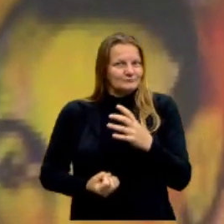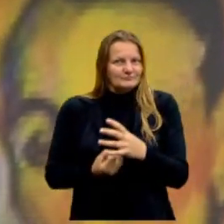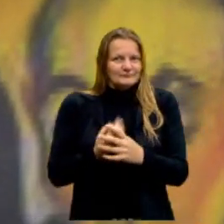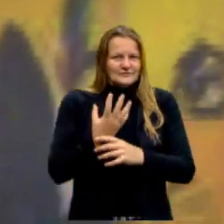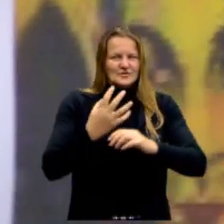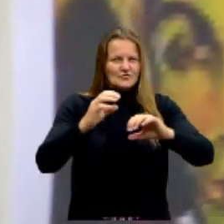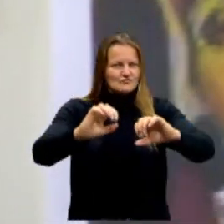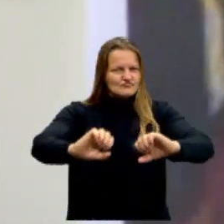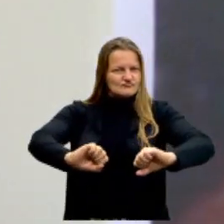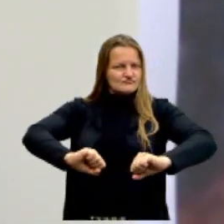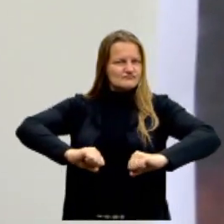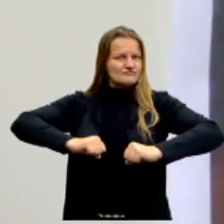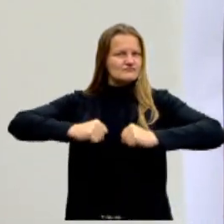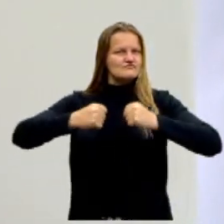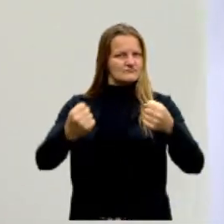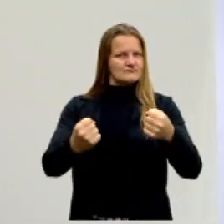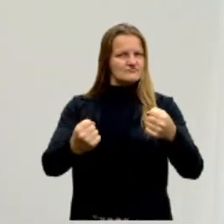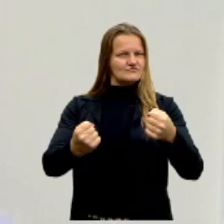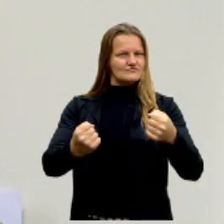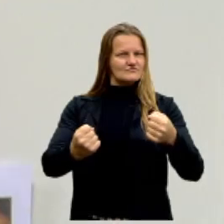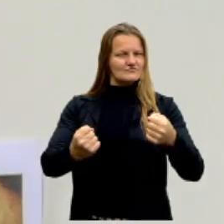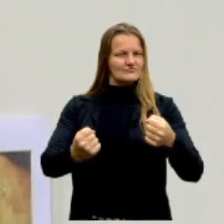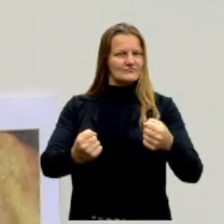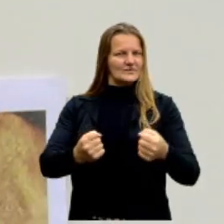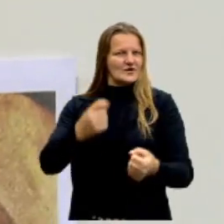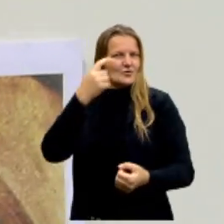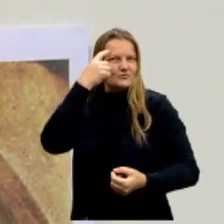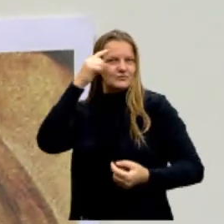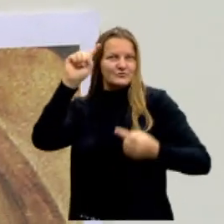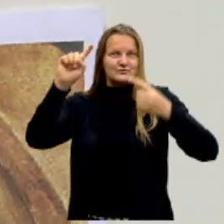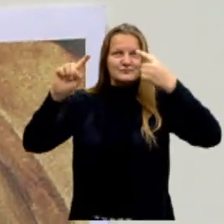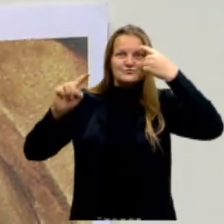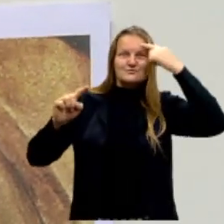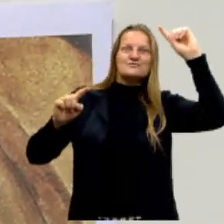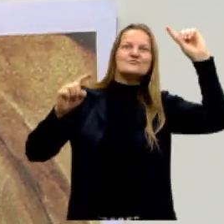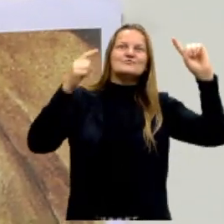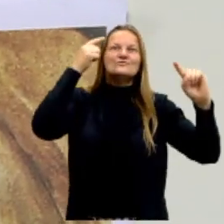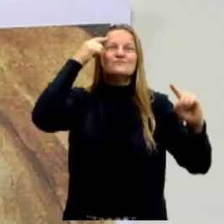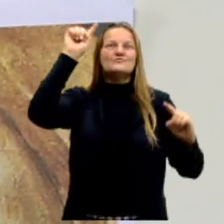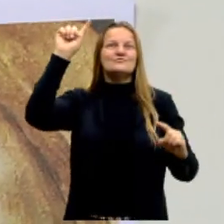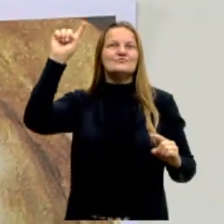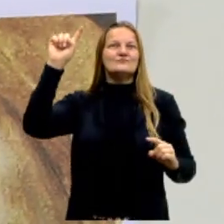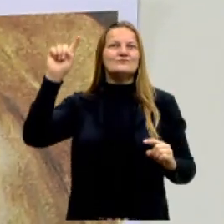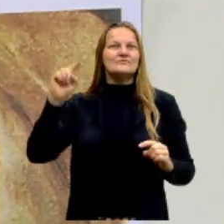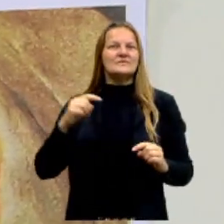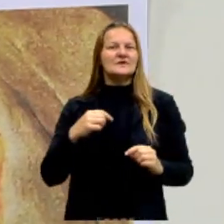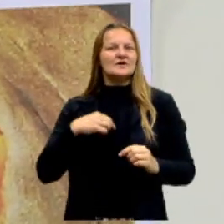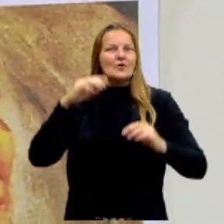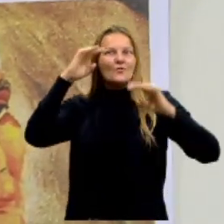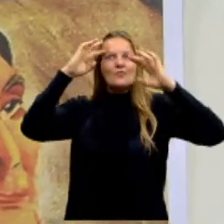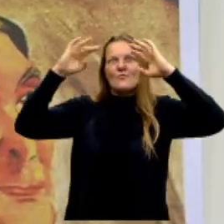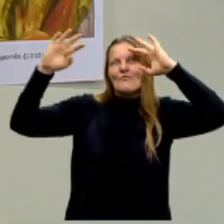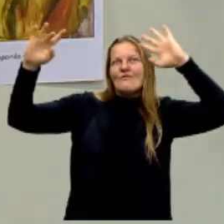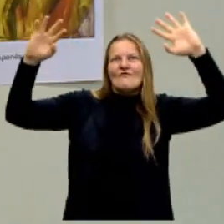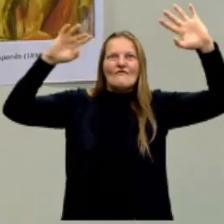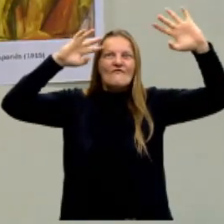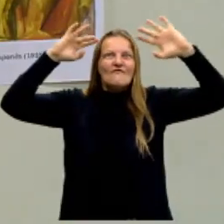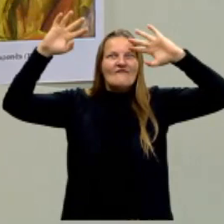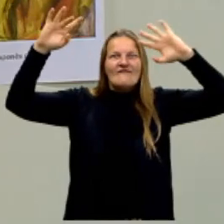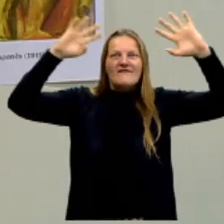força toda a minha ideia e toda minha imaginação de